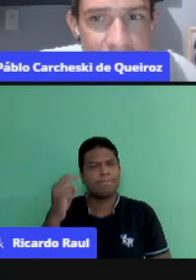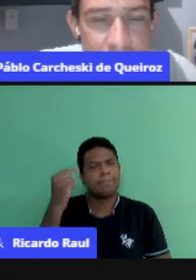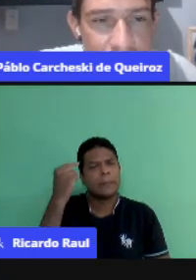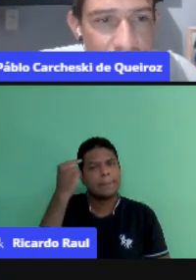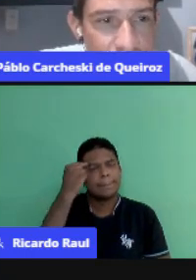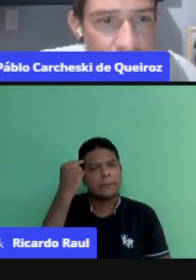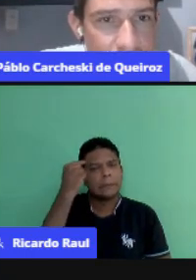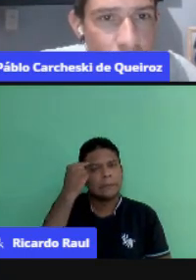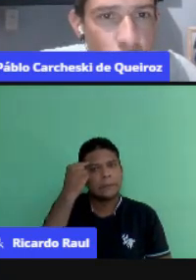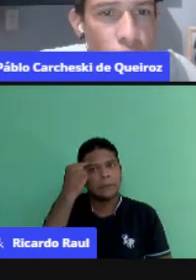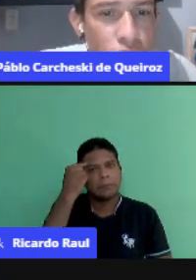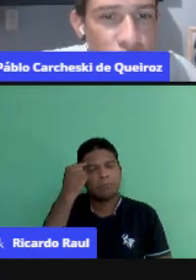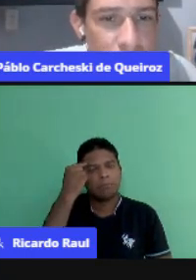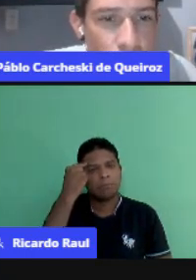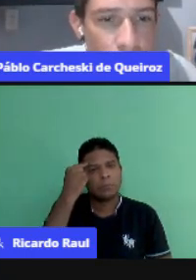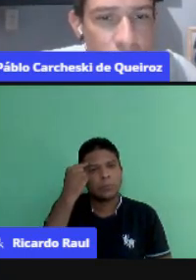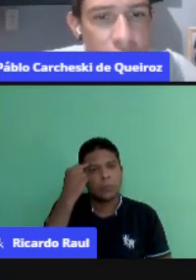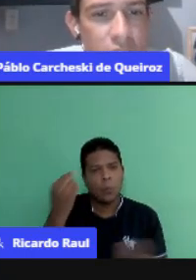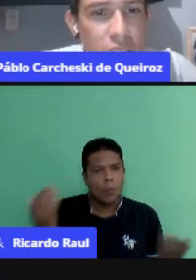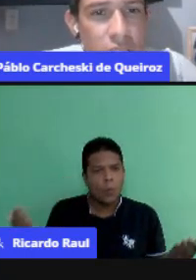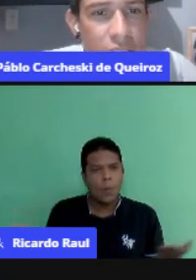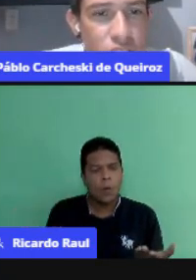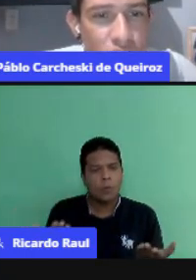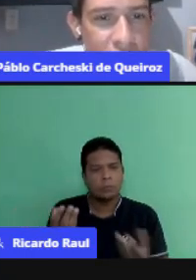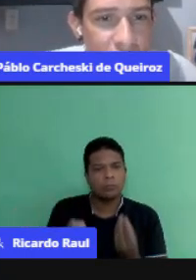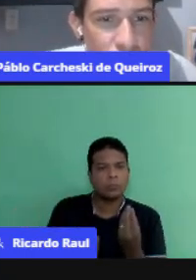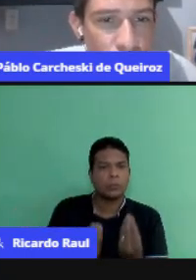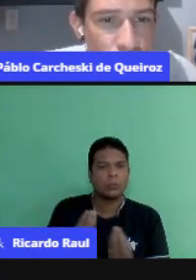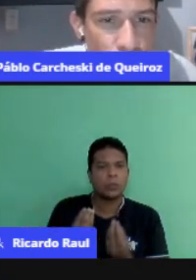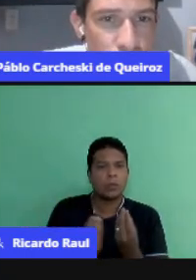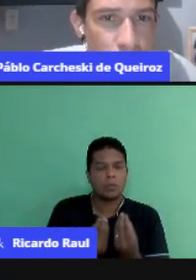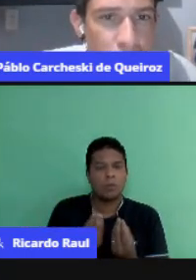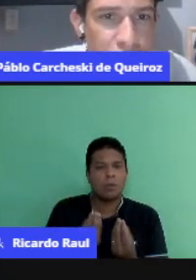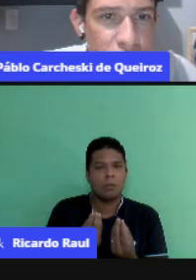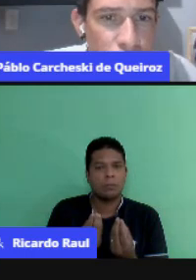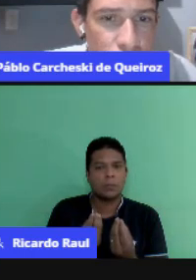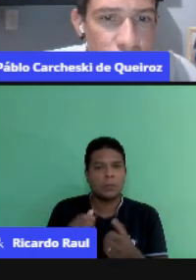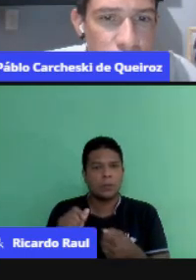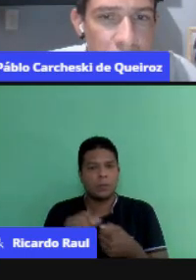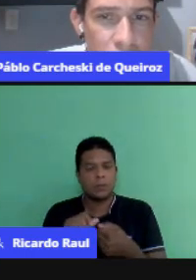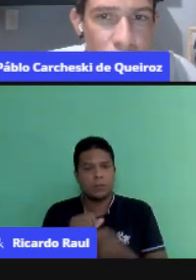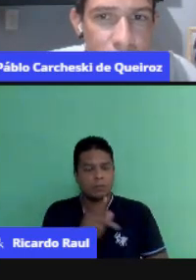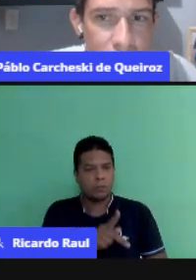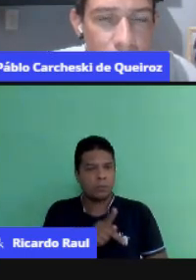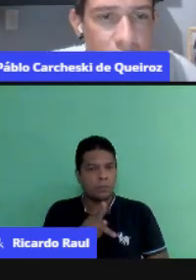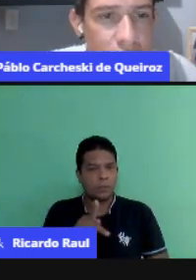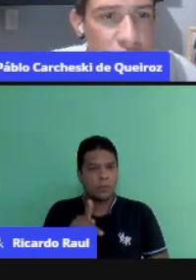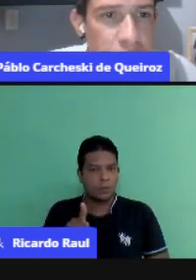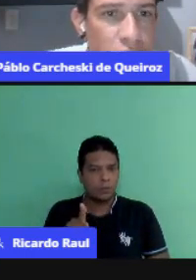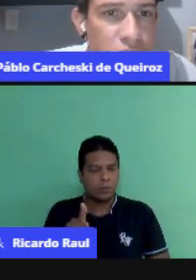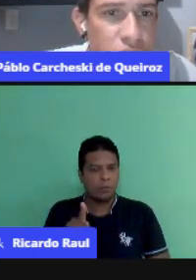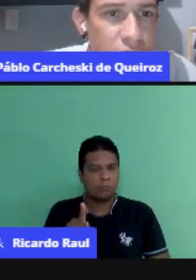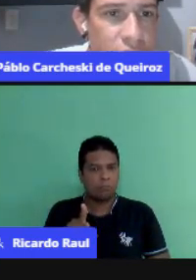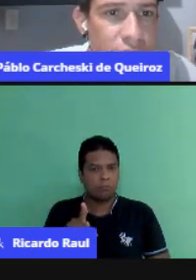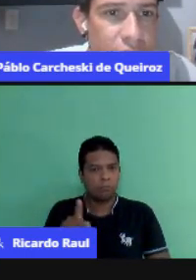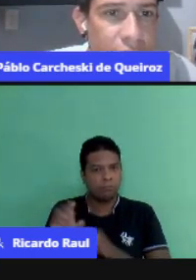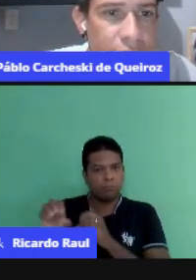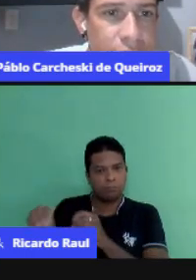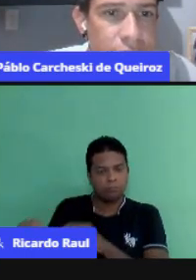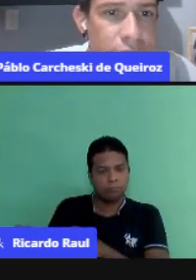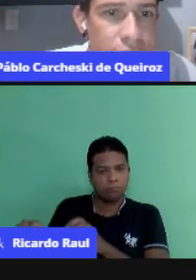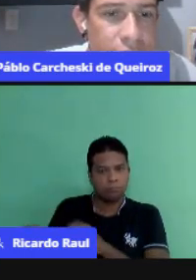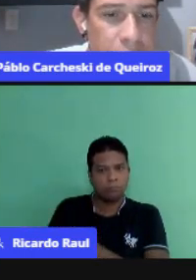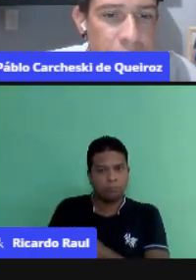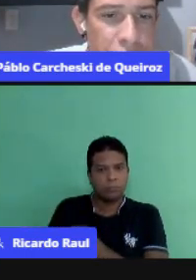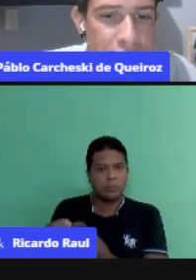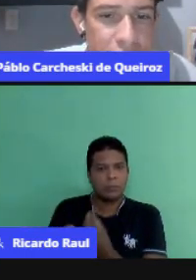né, em cima disso, né? O hoje, né? Como que as nossas ações hoje, como professores, formadores, o que a gente pode